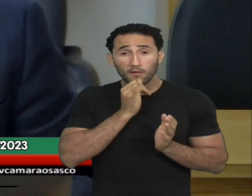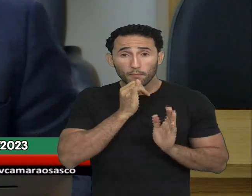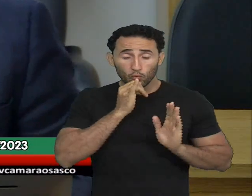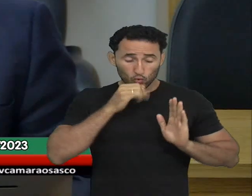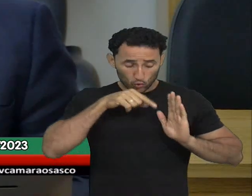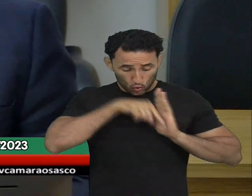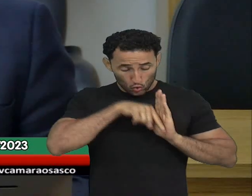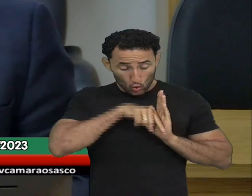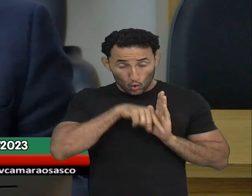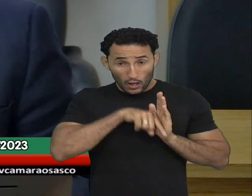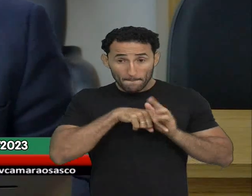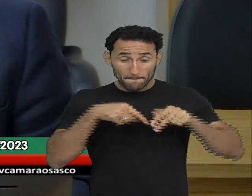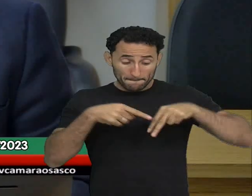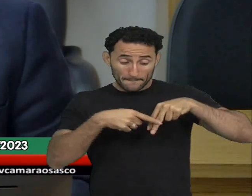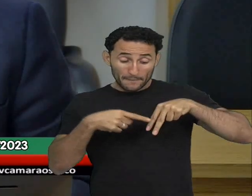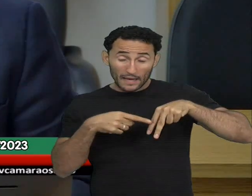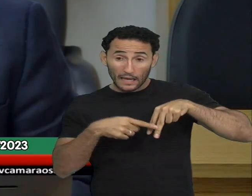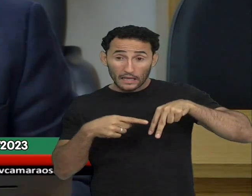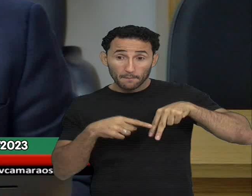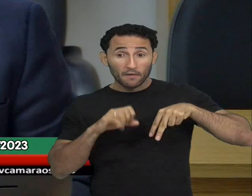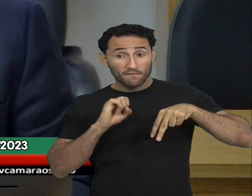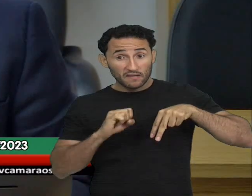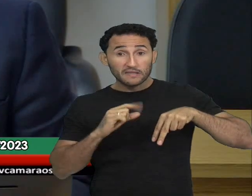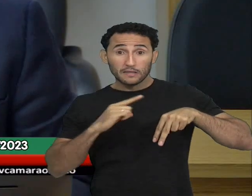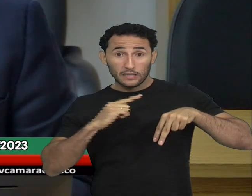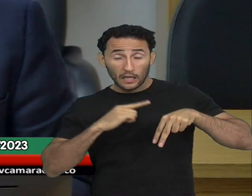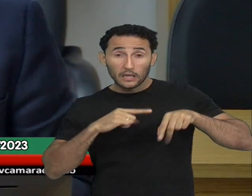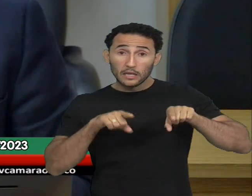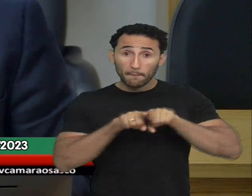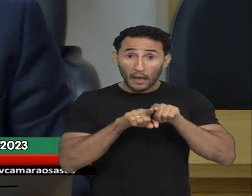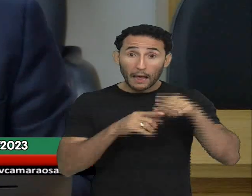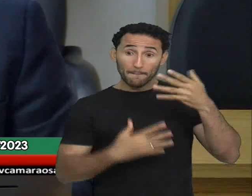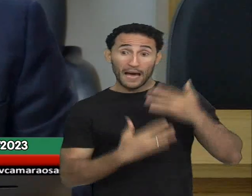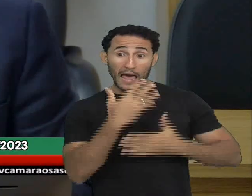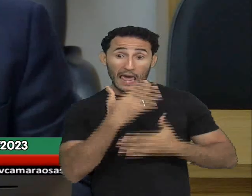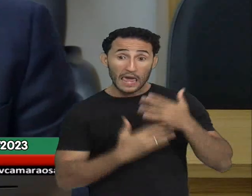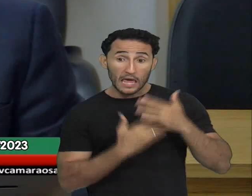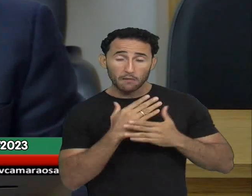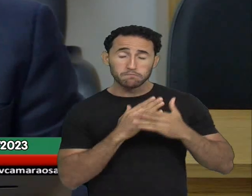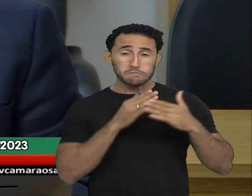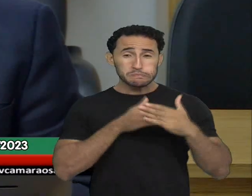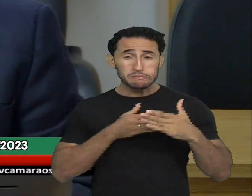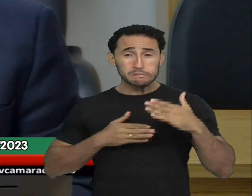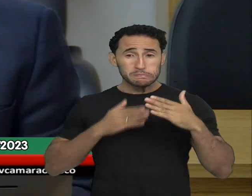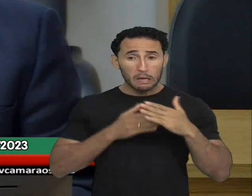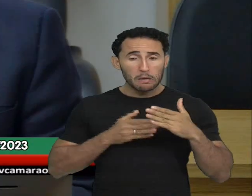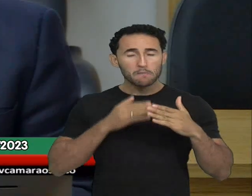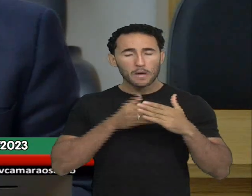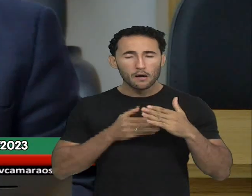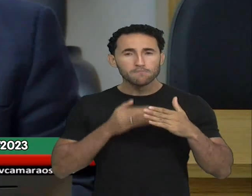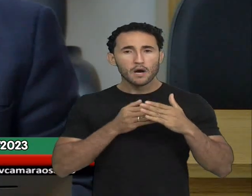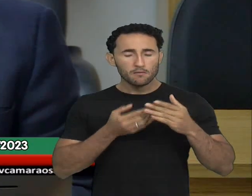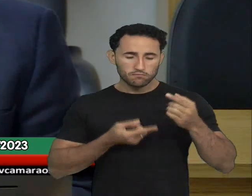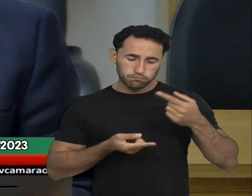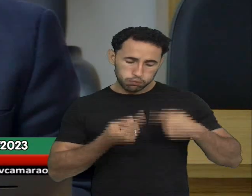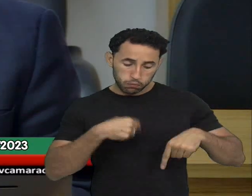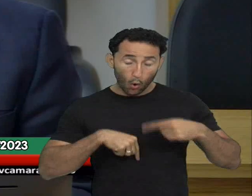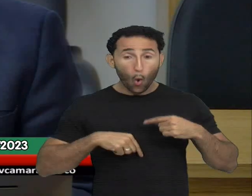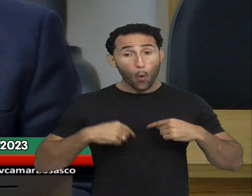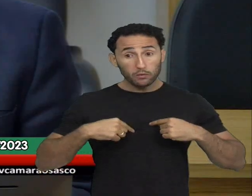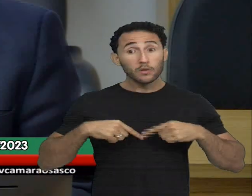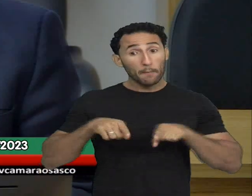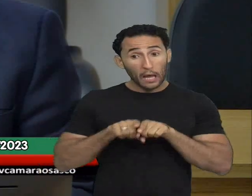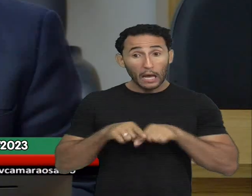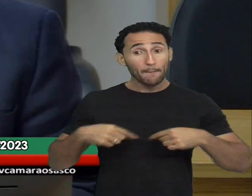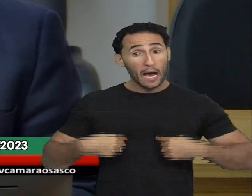membros inferiores para ver se tem alguma obstrução. Desobstruir uma artéria da barriga, por